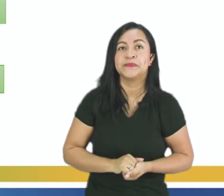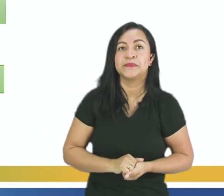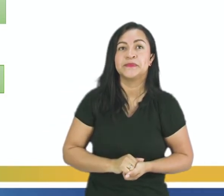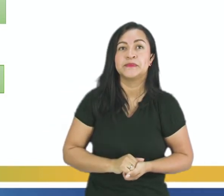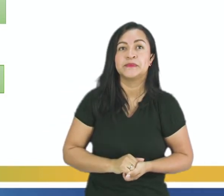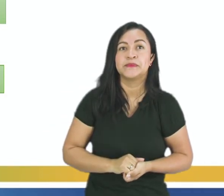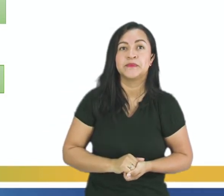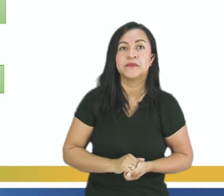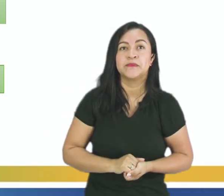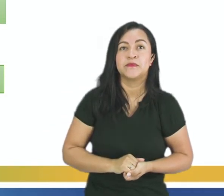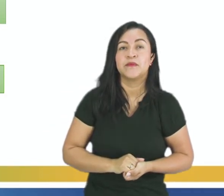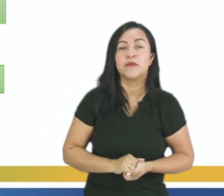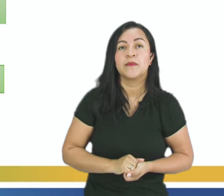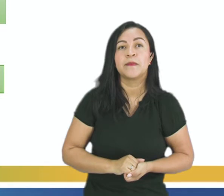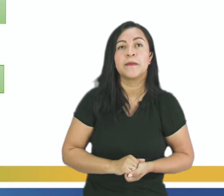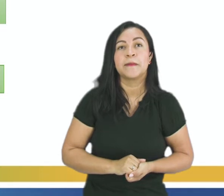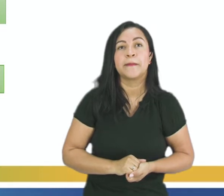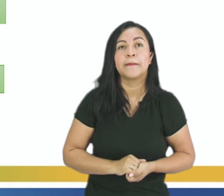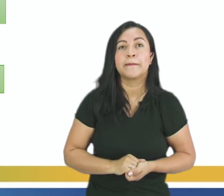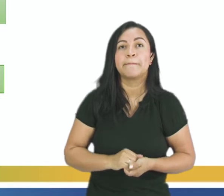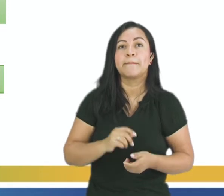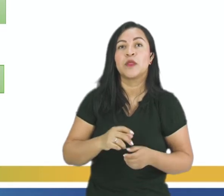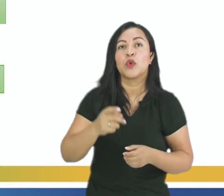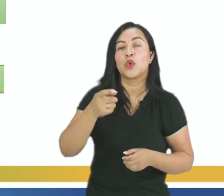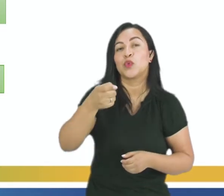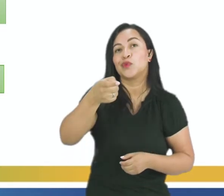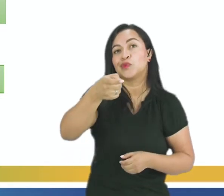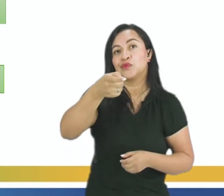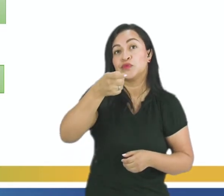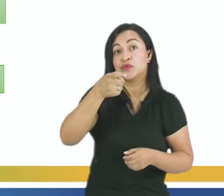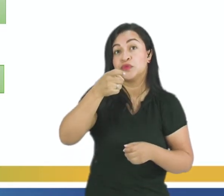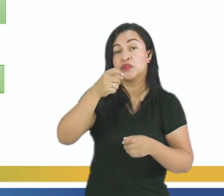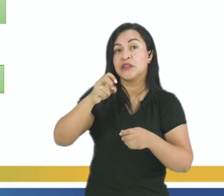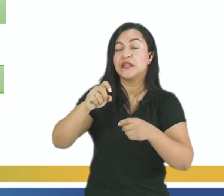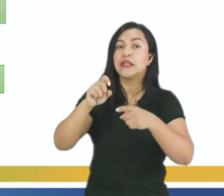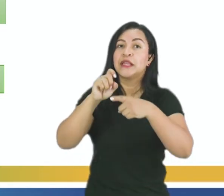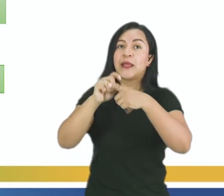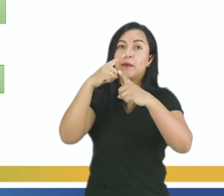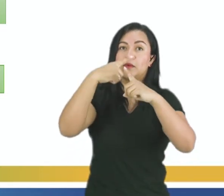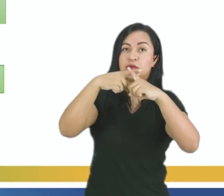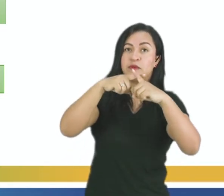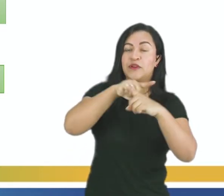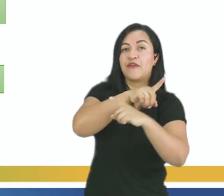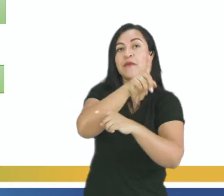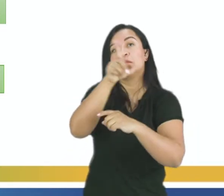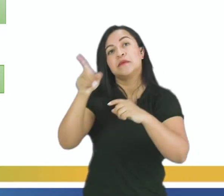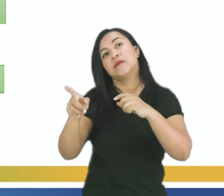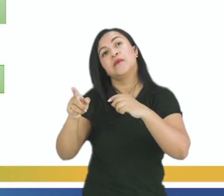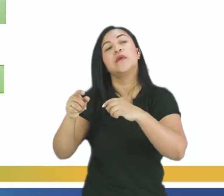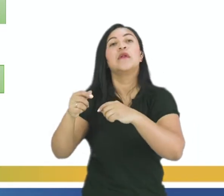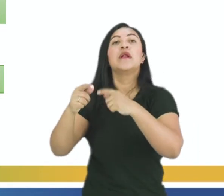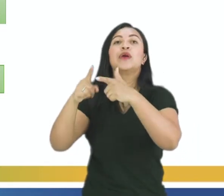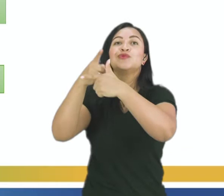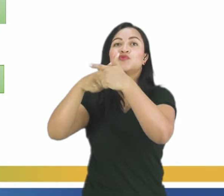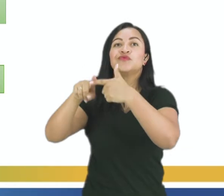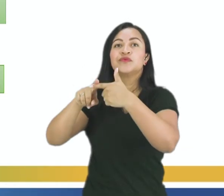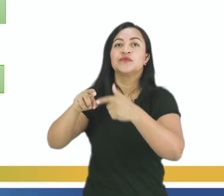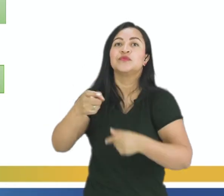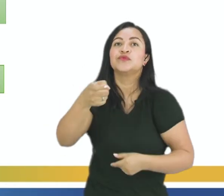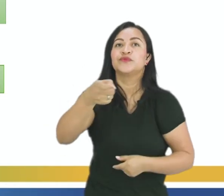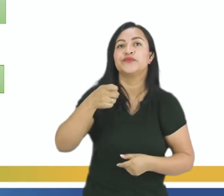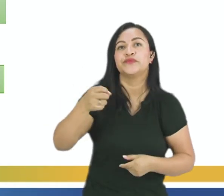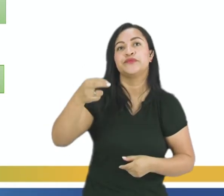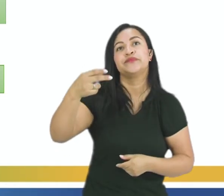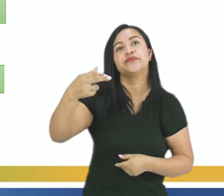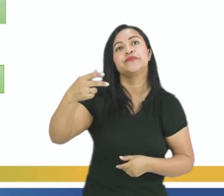a 15. O nosso 5 que está multiplicando vai passar para o outro lado dividindo. Então, nós temos x igual a 15 dividido para